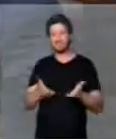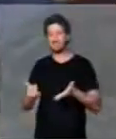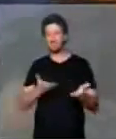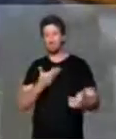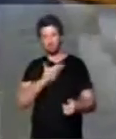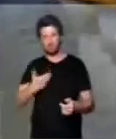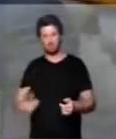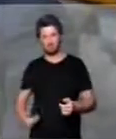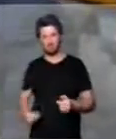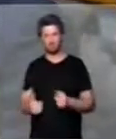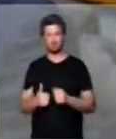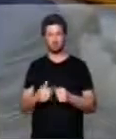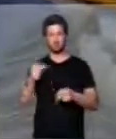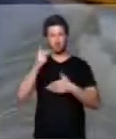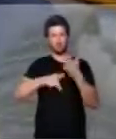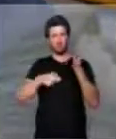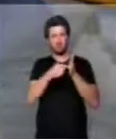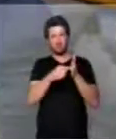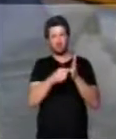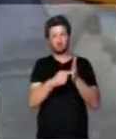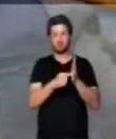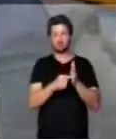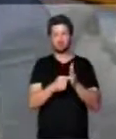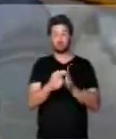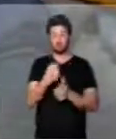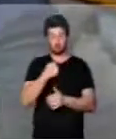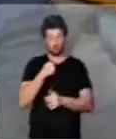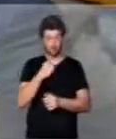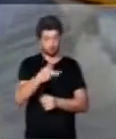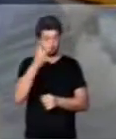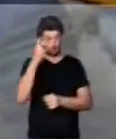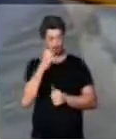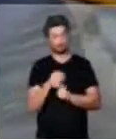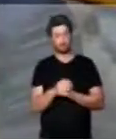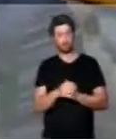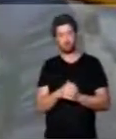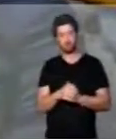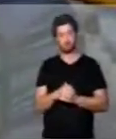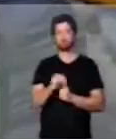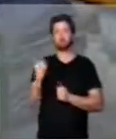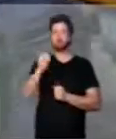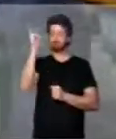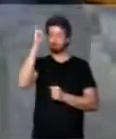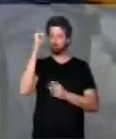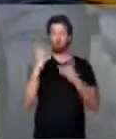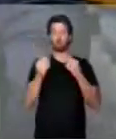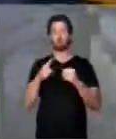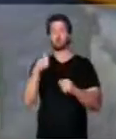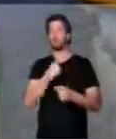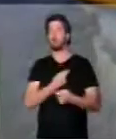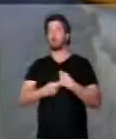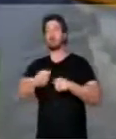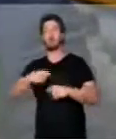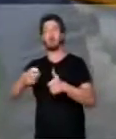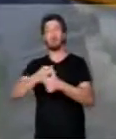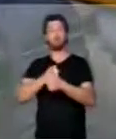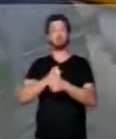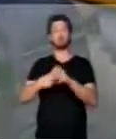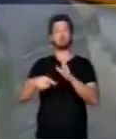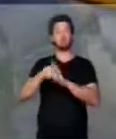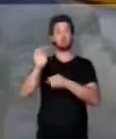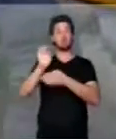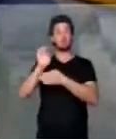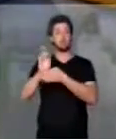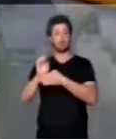servidores públicos nesse projeto. Eu vejo que é extremamente importante que a gente renegocie as dívidas dos